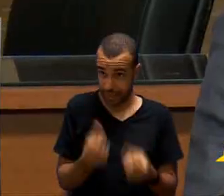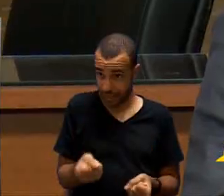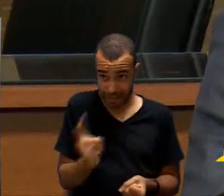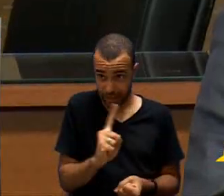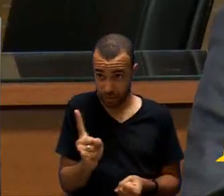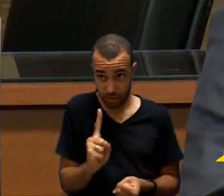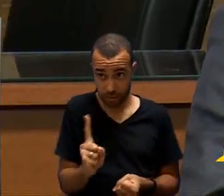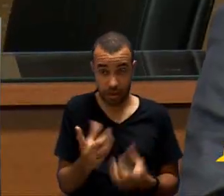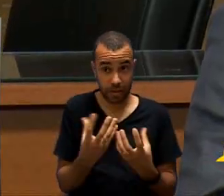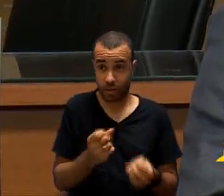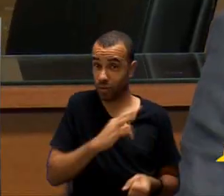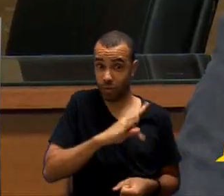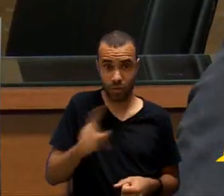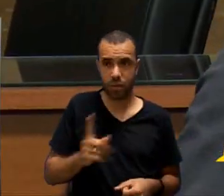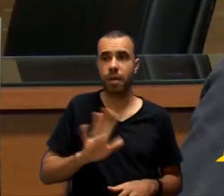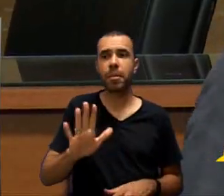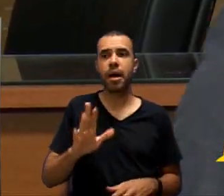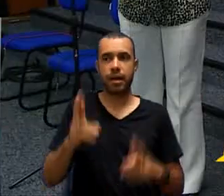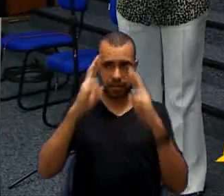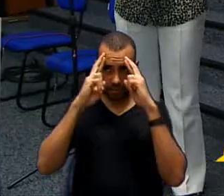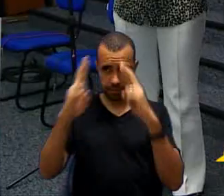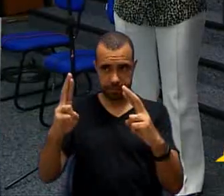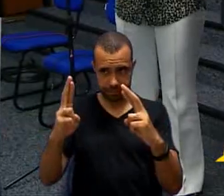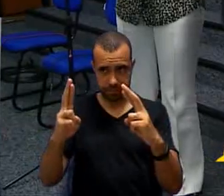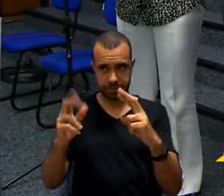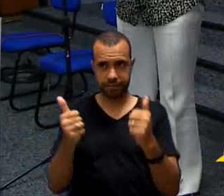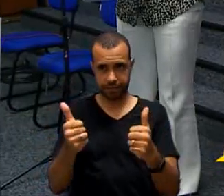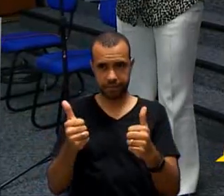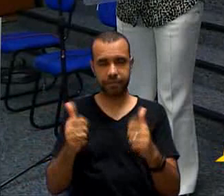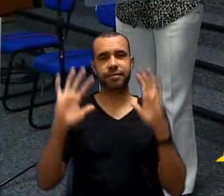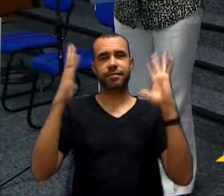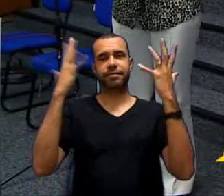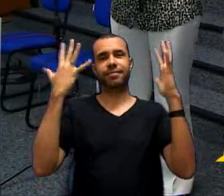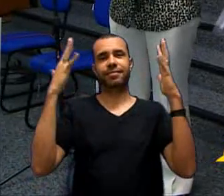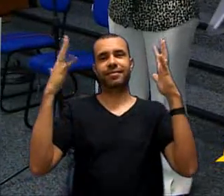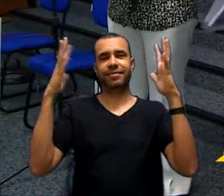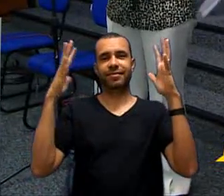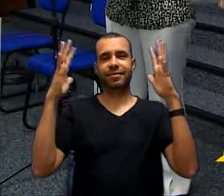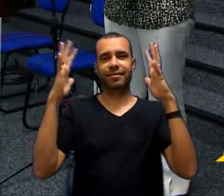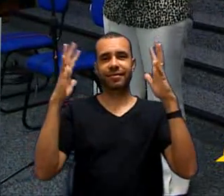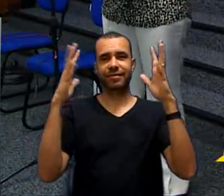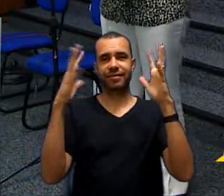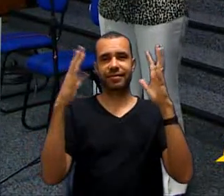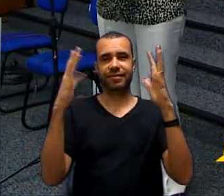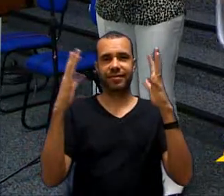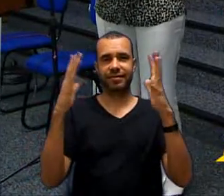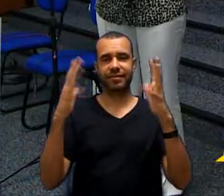respeita.